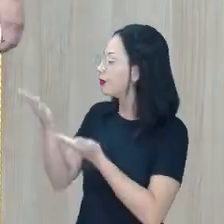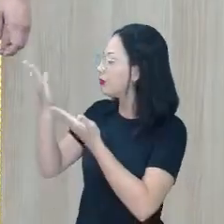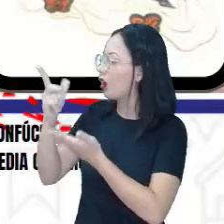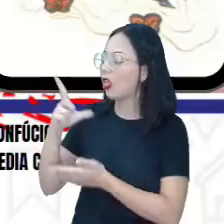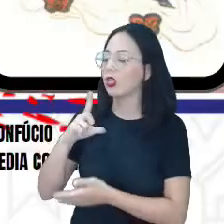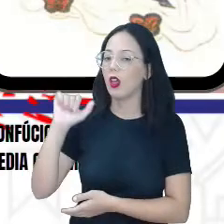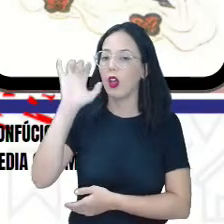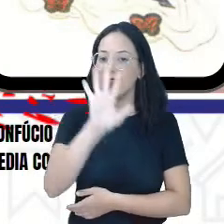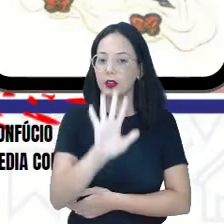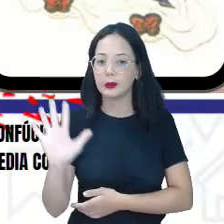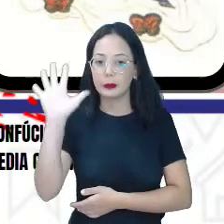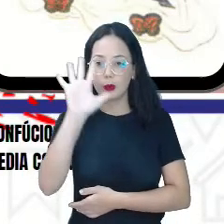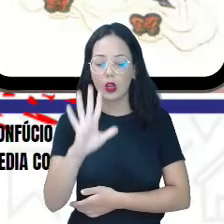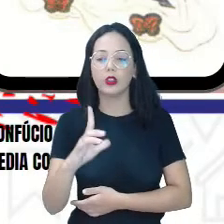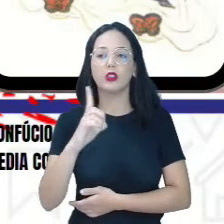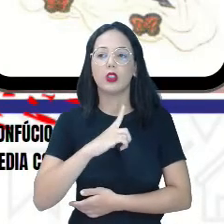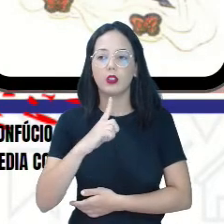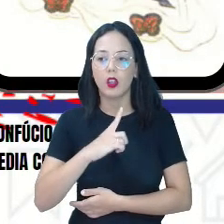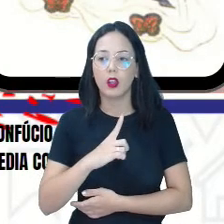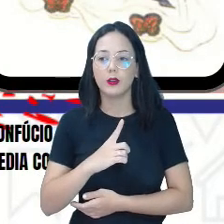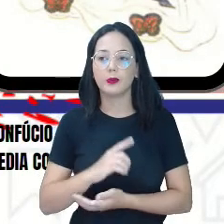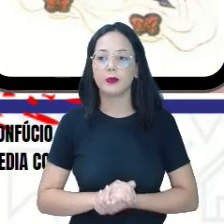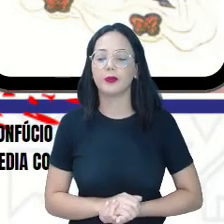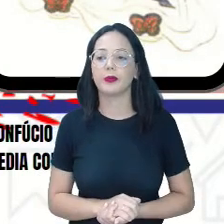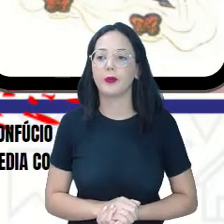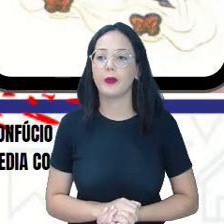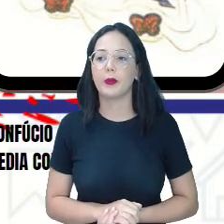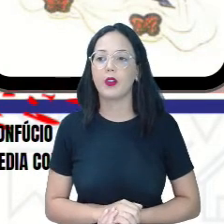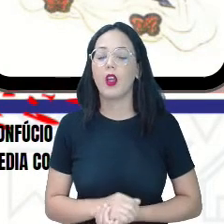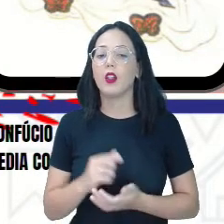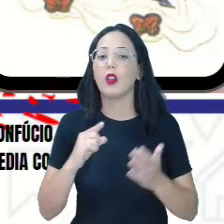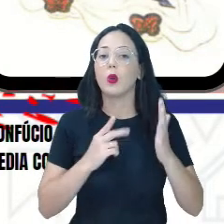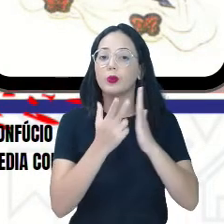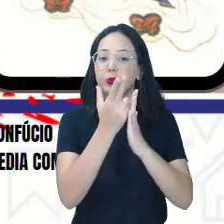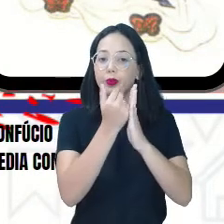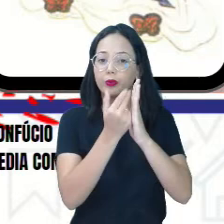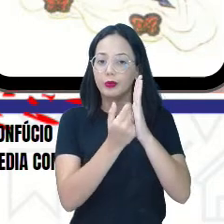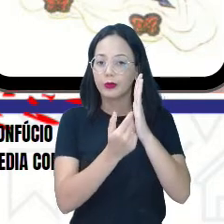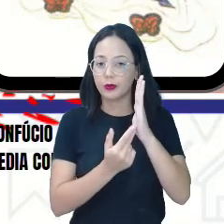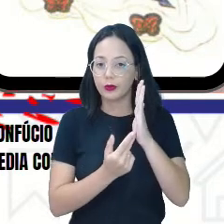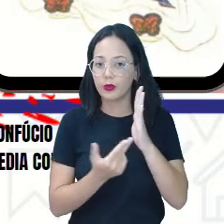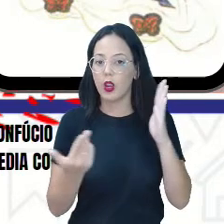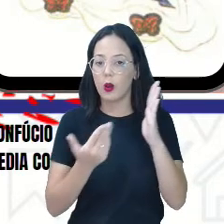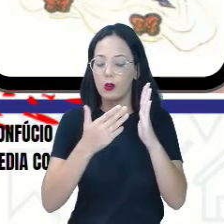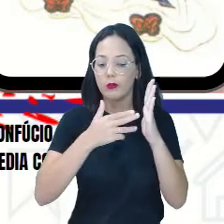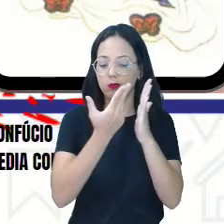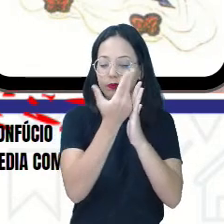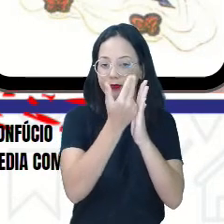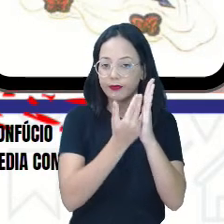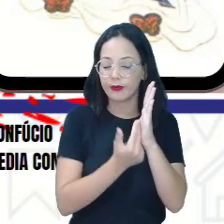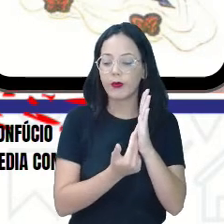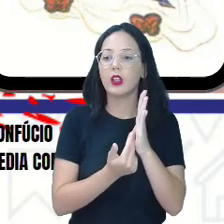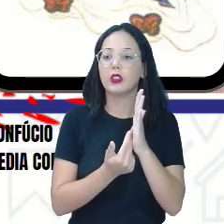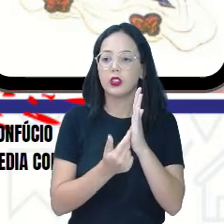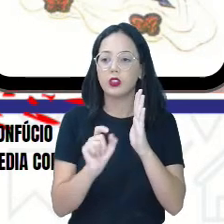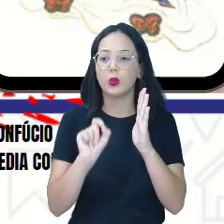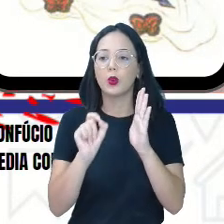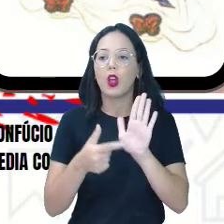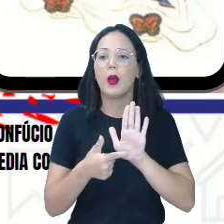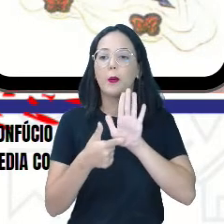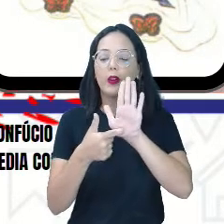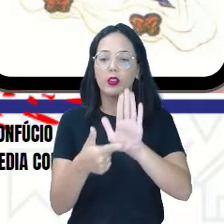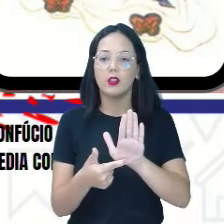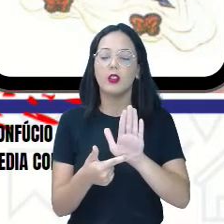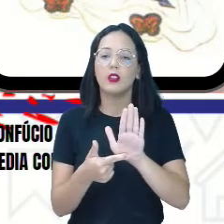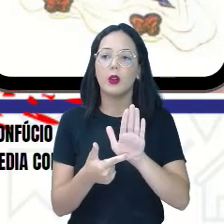né, assim, um desenho, né, uma gravura aí que